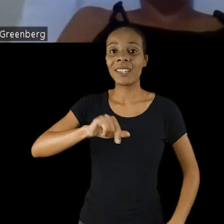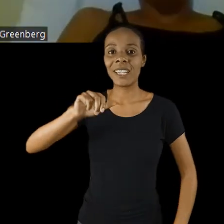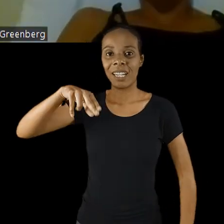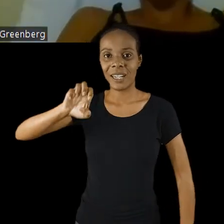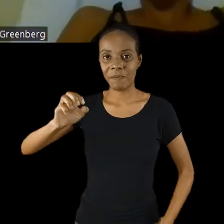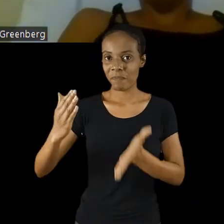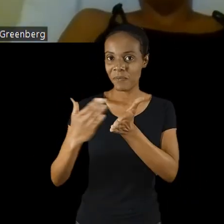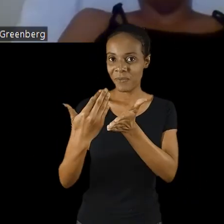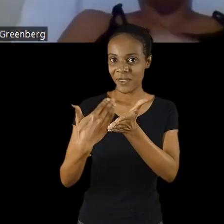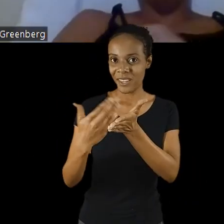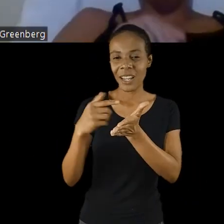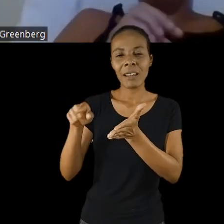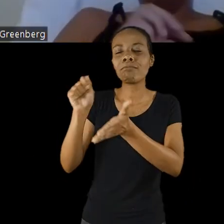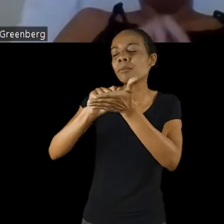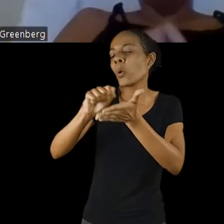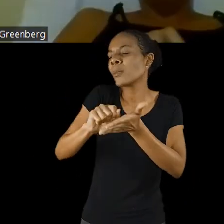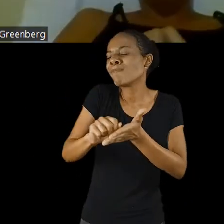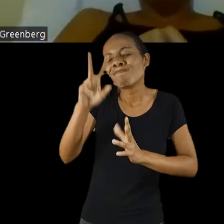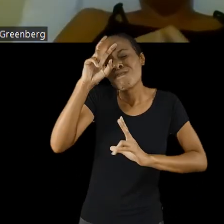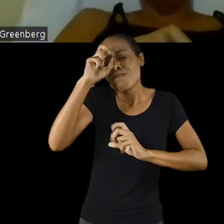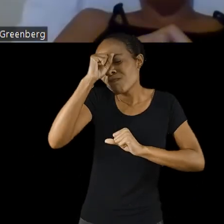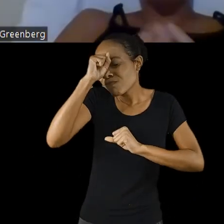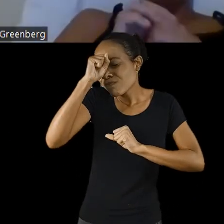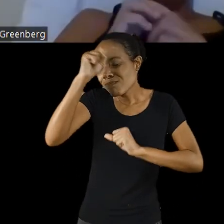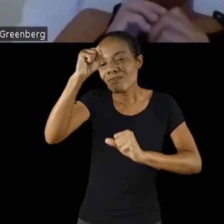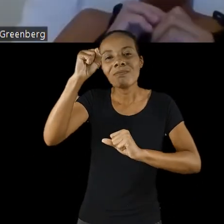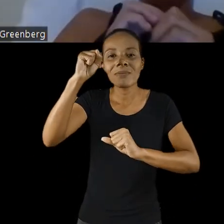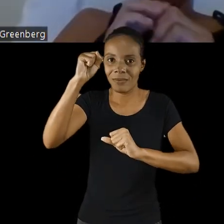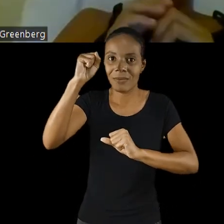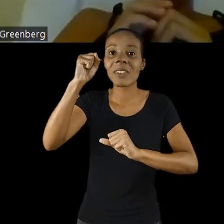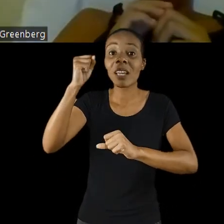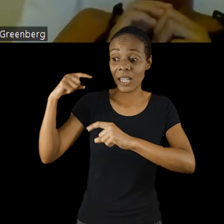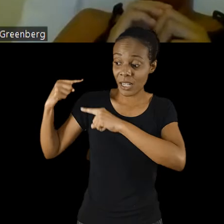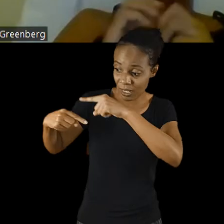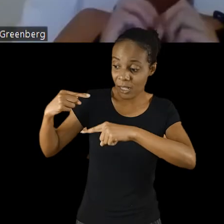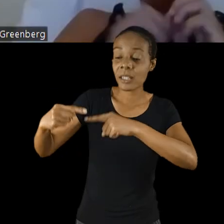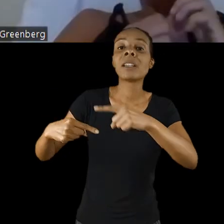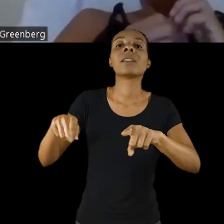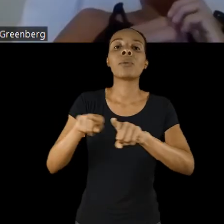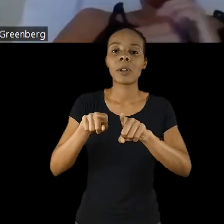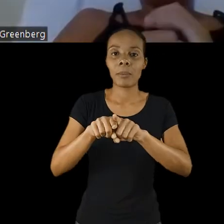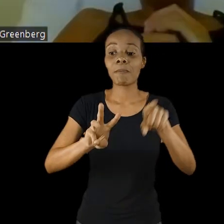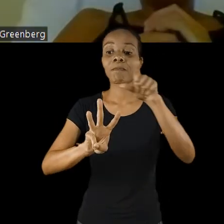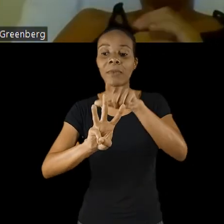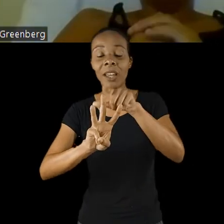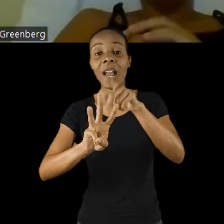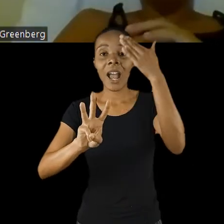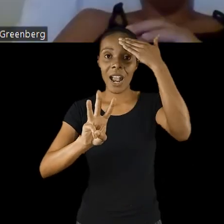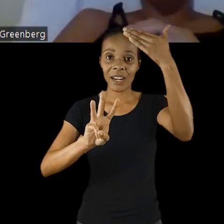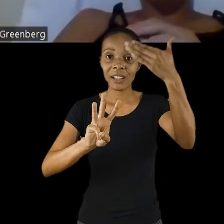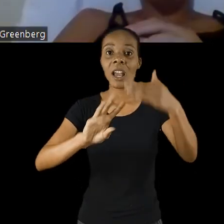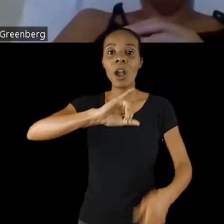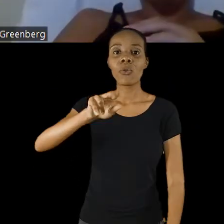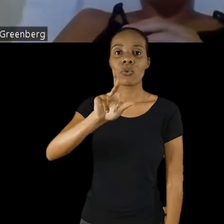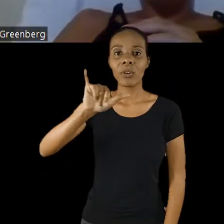O Piê tem uma escrita fortíssima e muito ancestral também. Quero agradecer também a Júlia Santos,